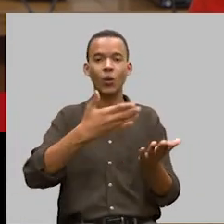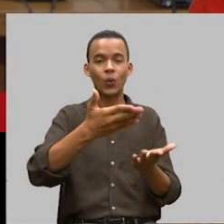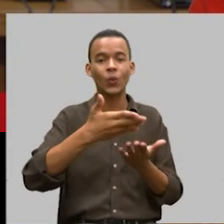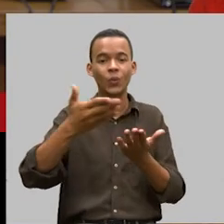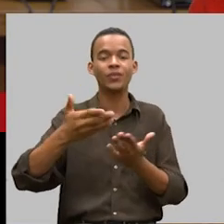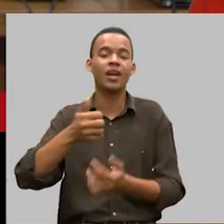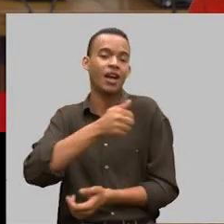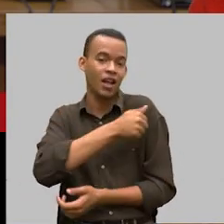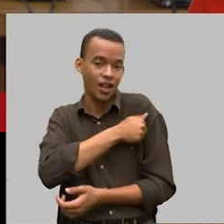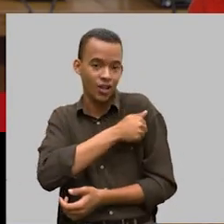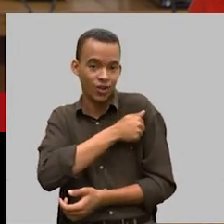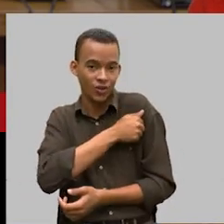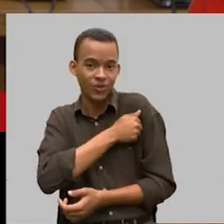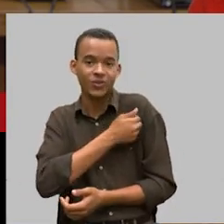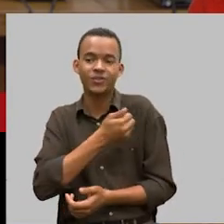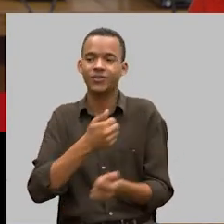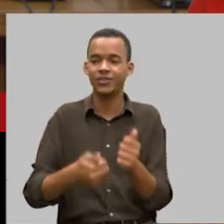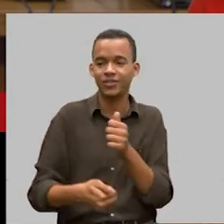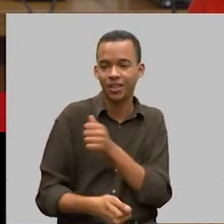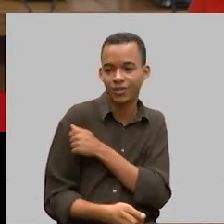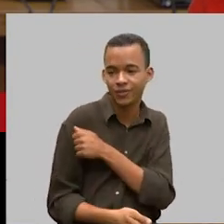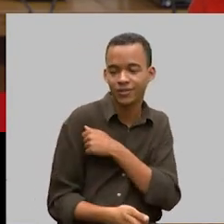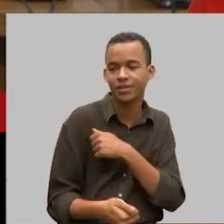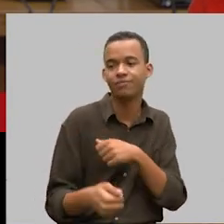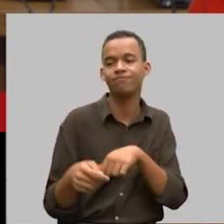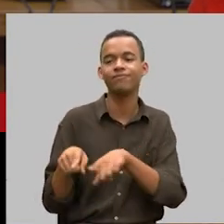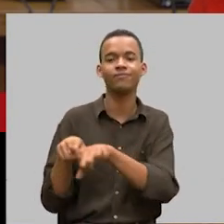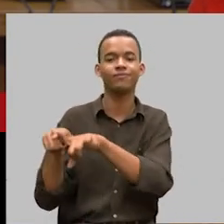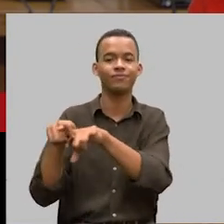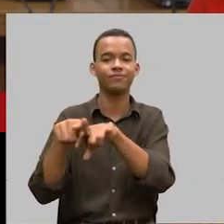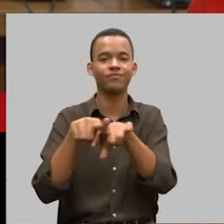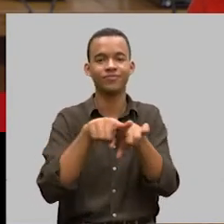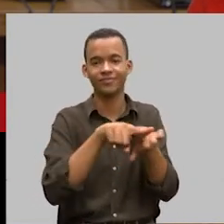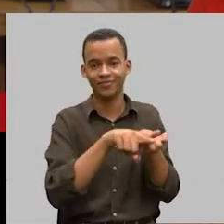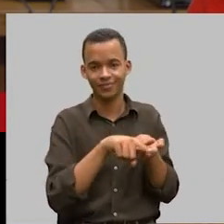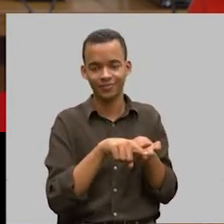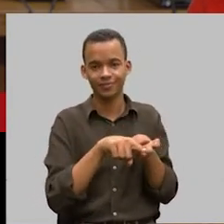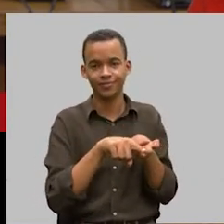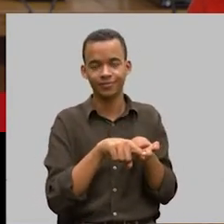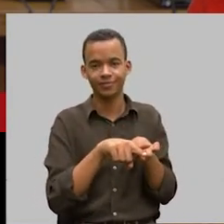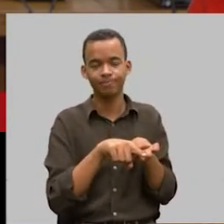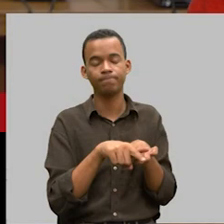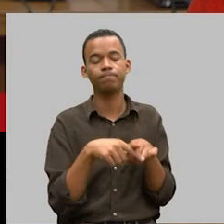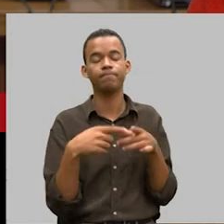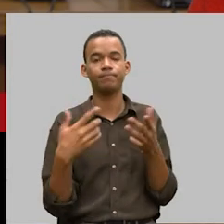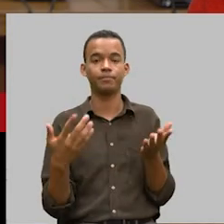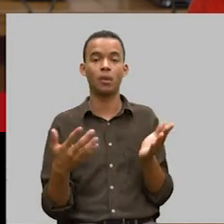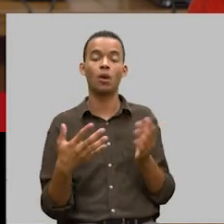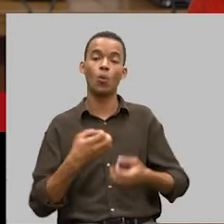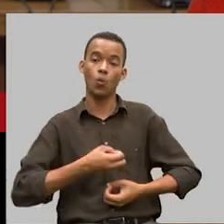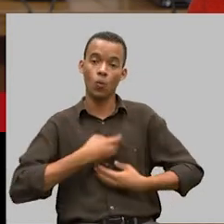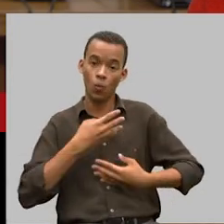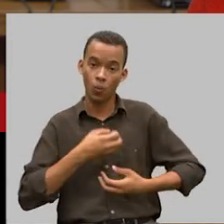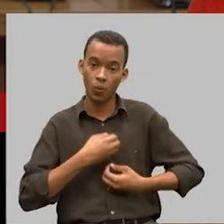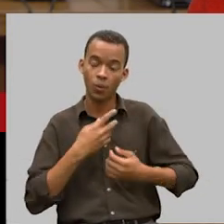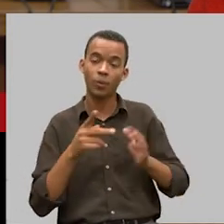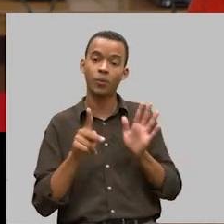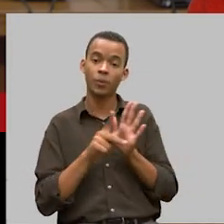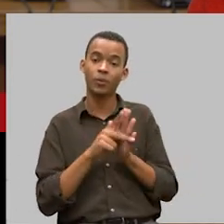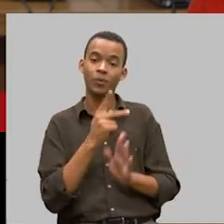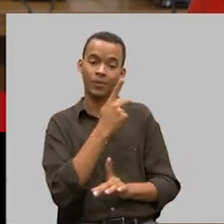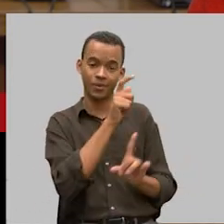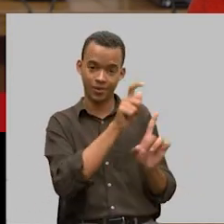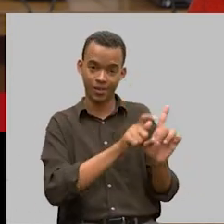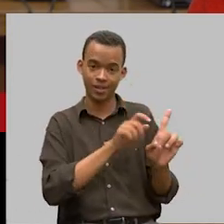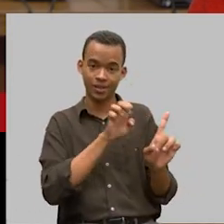meus irmãos e aí ela segue esse trecho do poema memória de Dona Eni eh mostra sua reflexão sobre as históricas